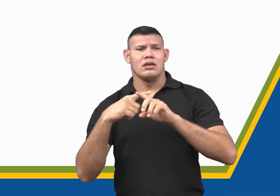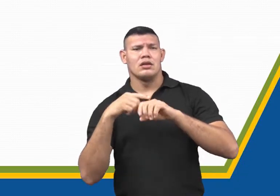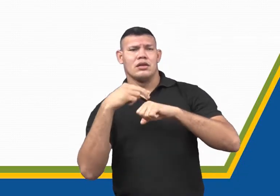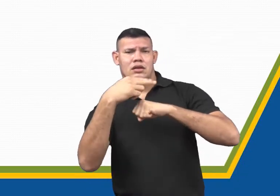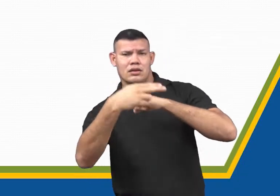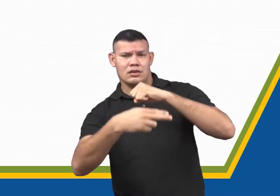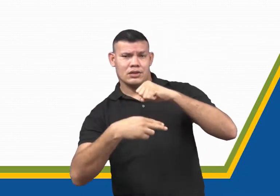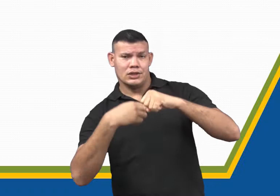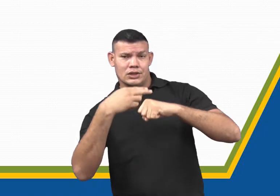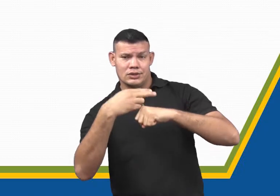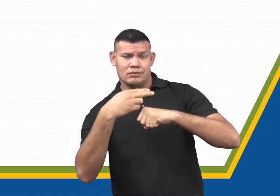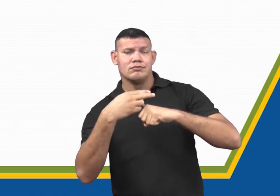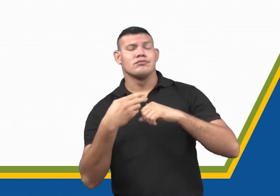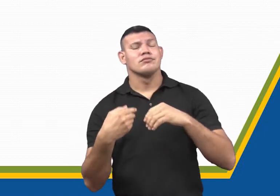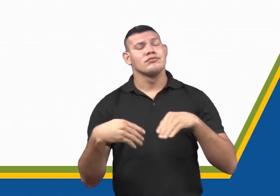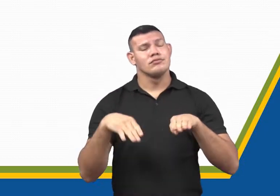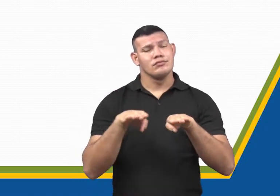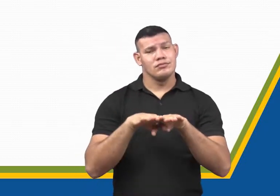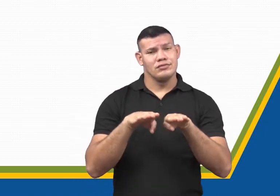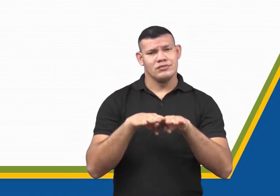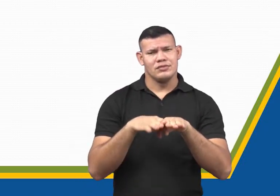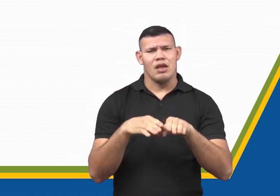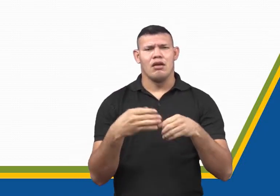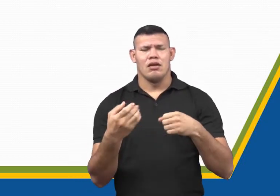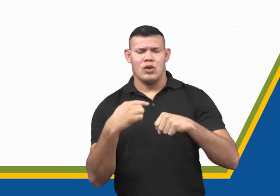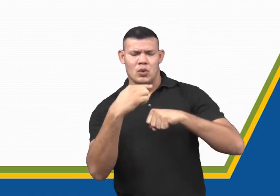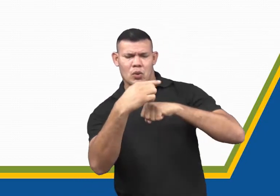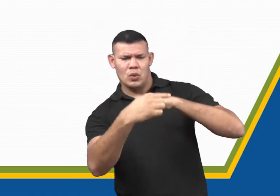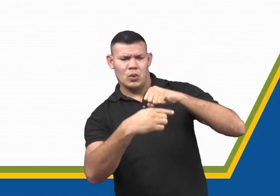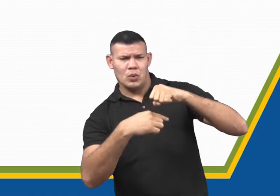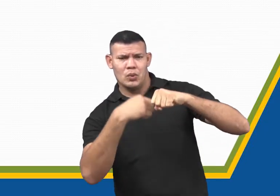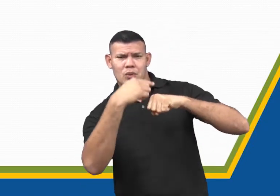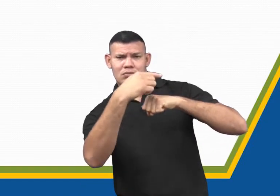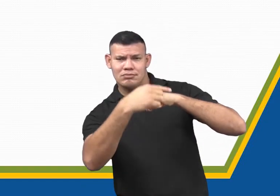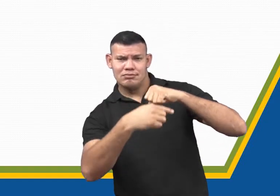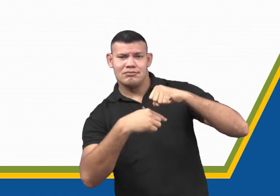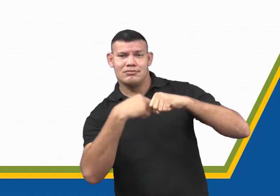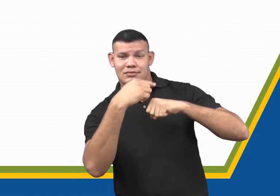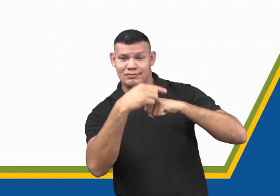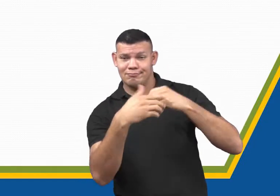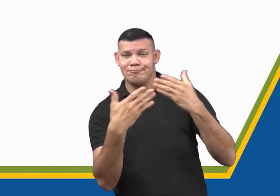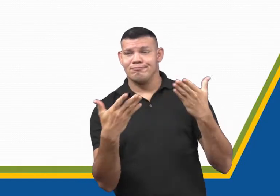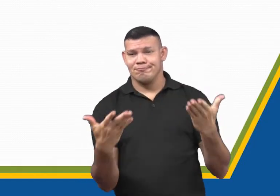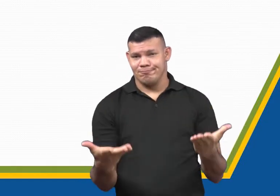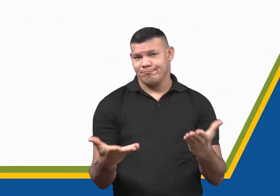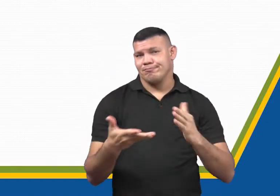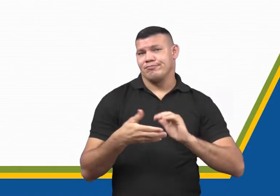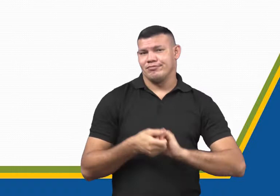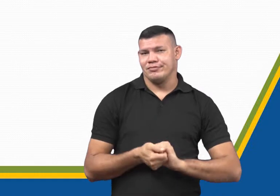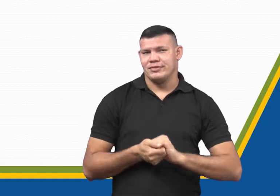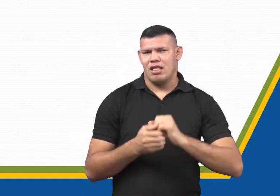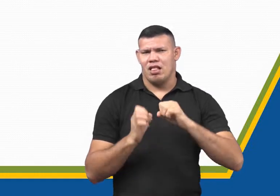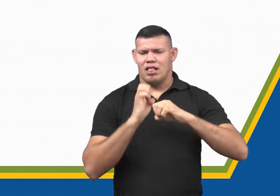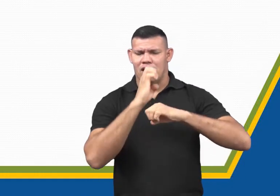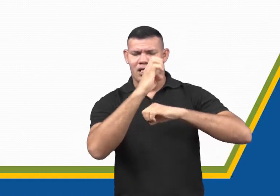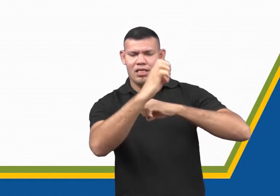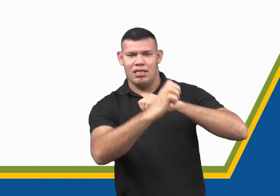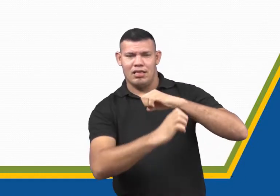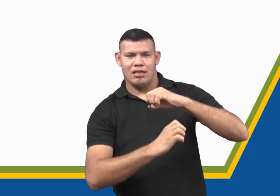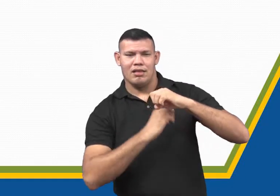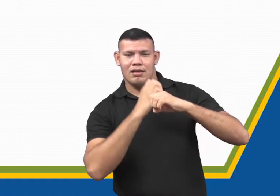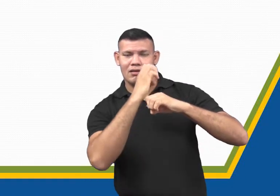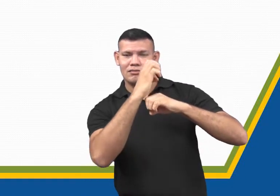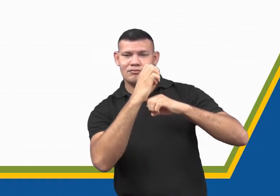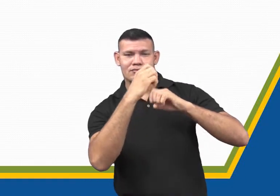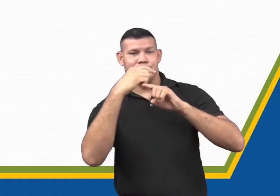mais externa que nós chamamos de eletrosfera, onde nós vamos ter a presença dos elétrons que tem uma carga